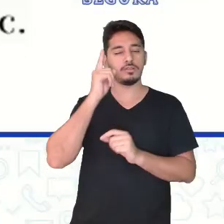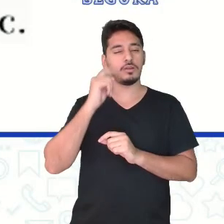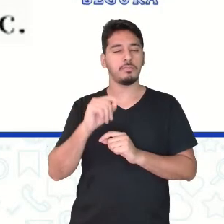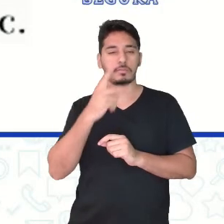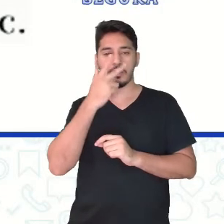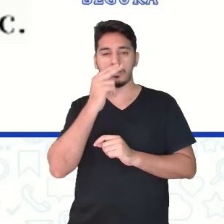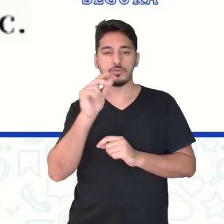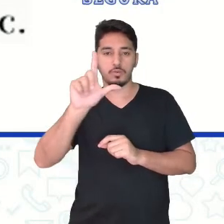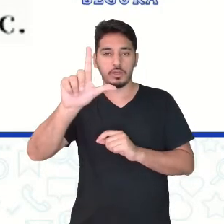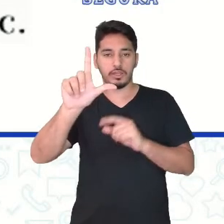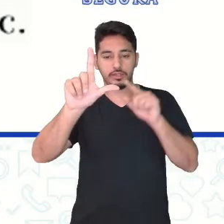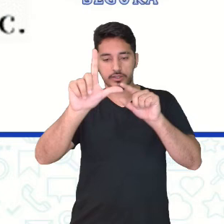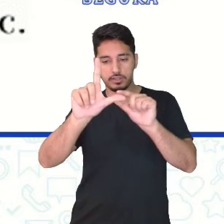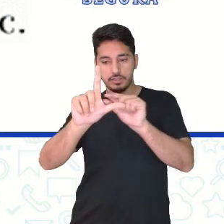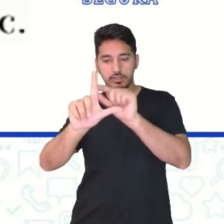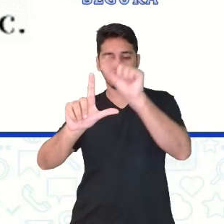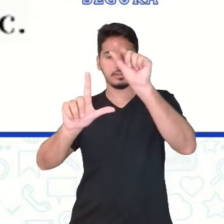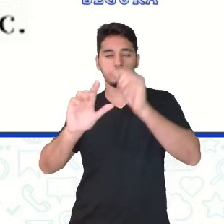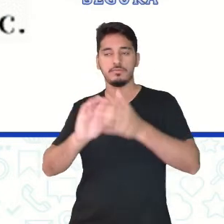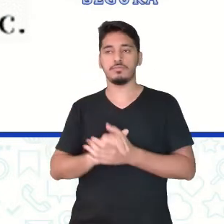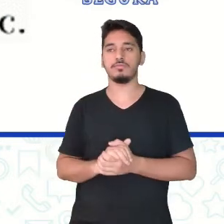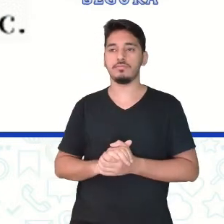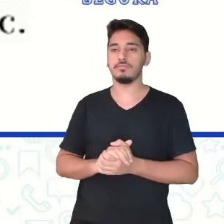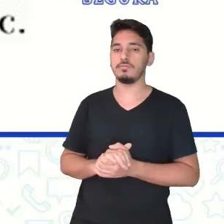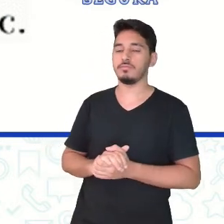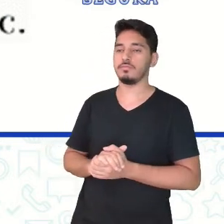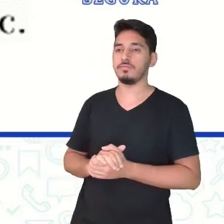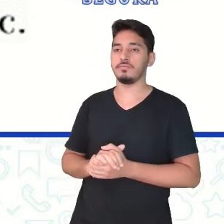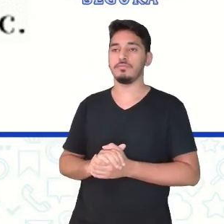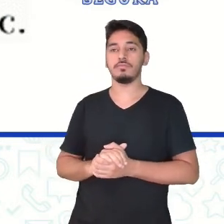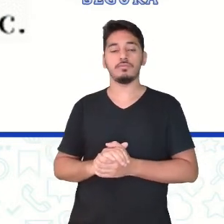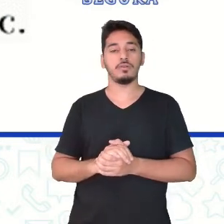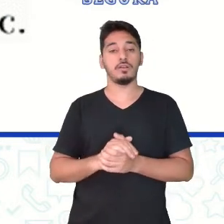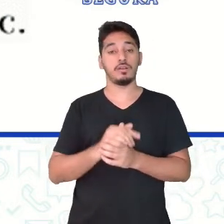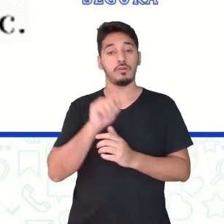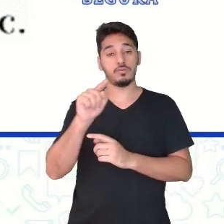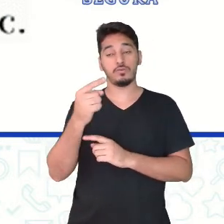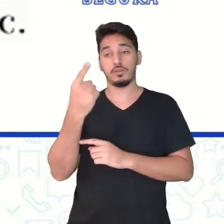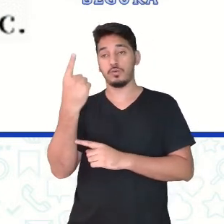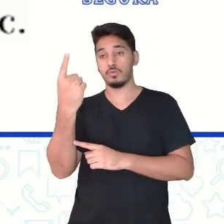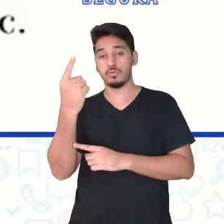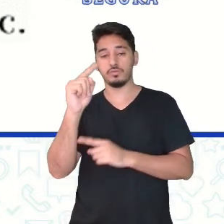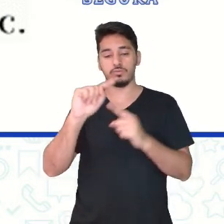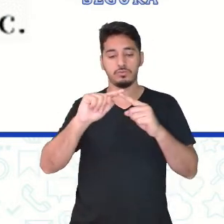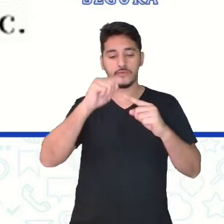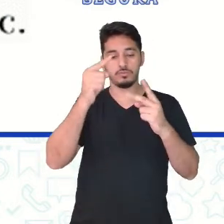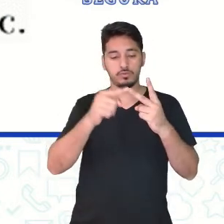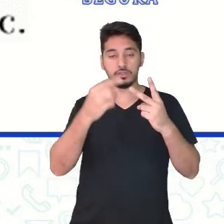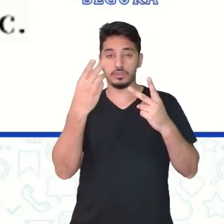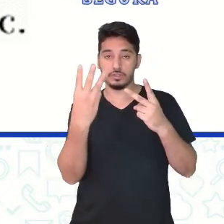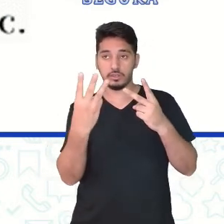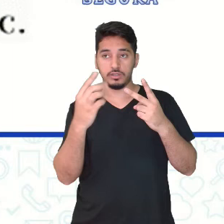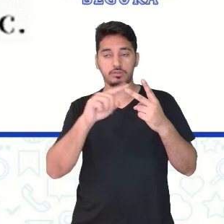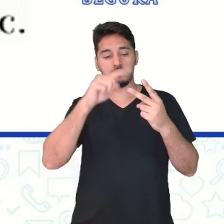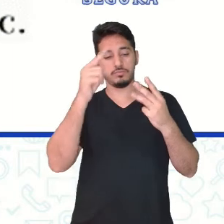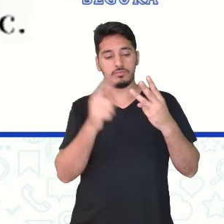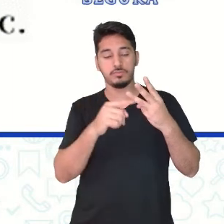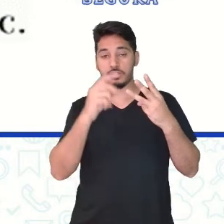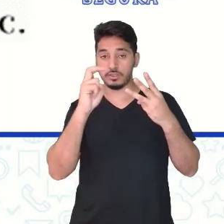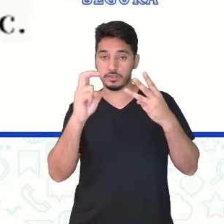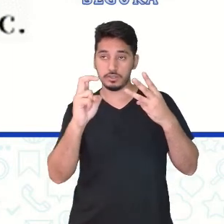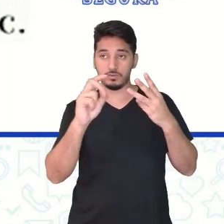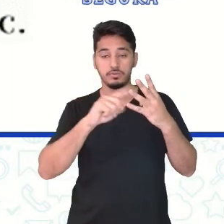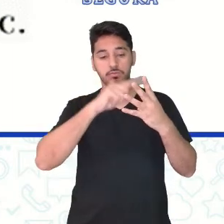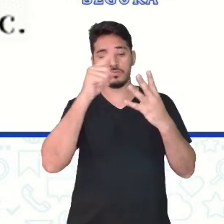né? Vamos dizer assim. Então, eu tenho aí um pontinho, a figura 1 tem um pontinho, a figura 2 tem 3 pontinhos, a figura 3 tem